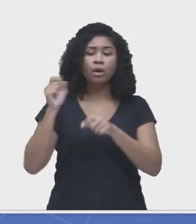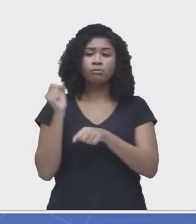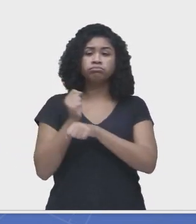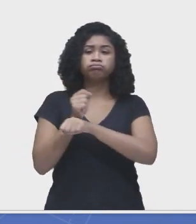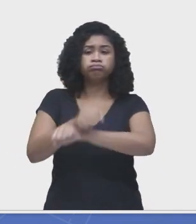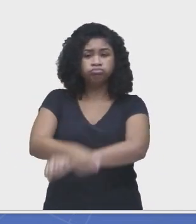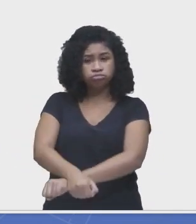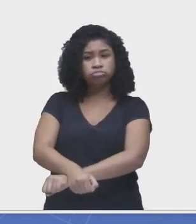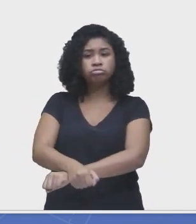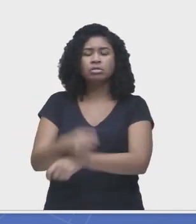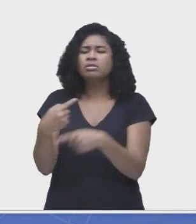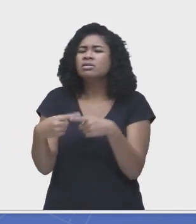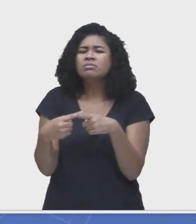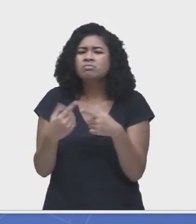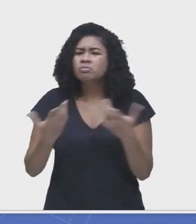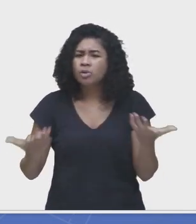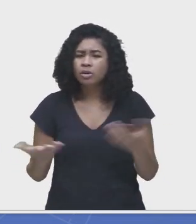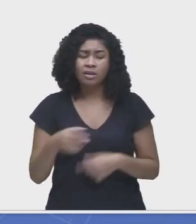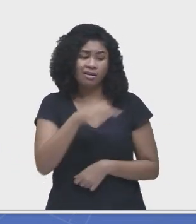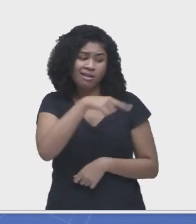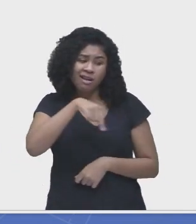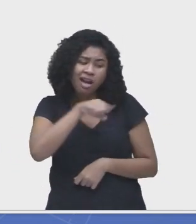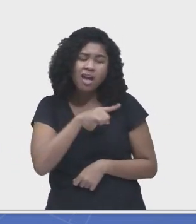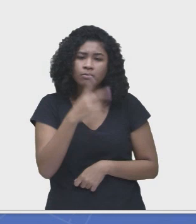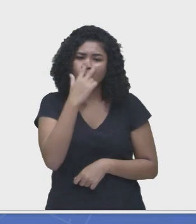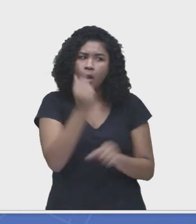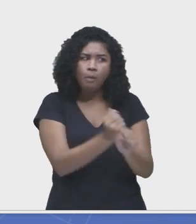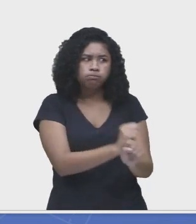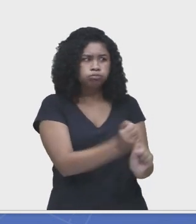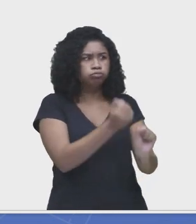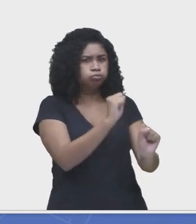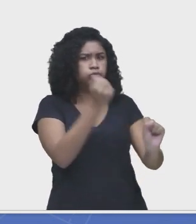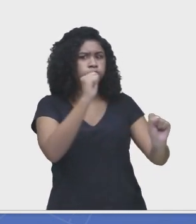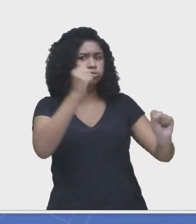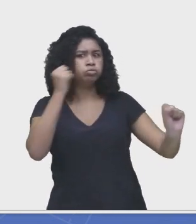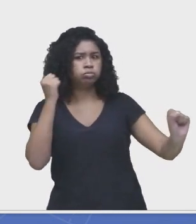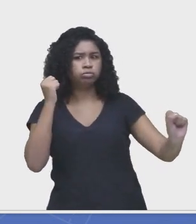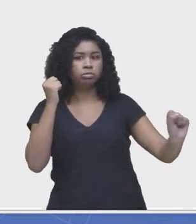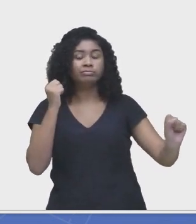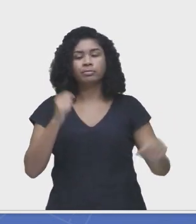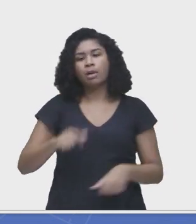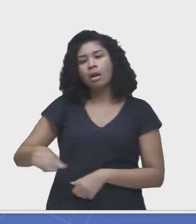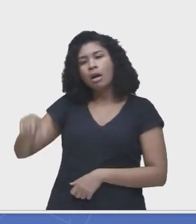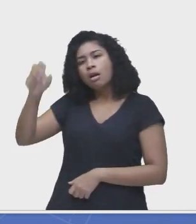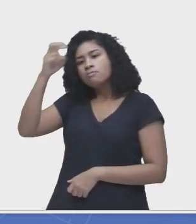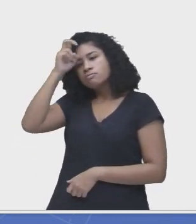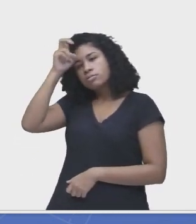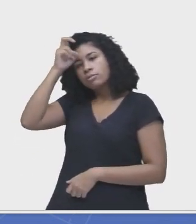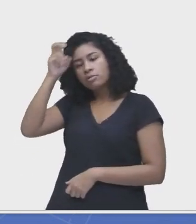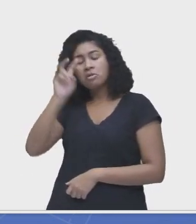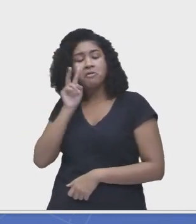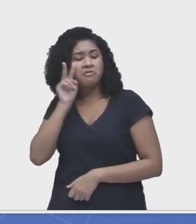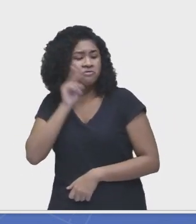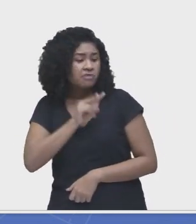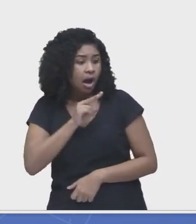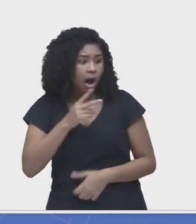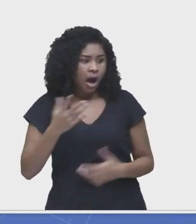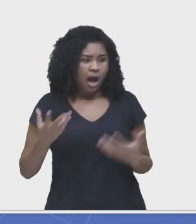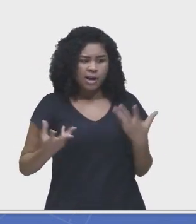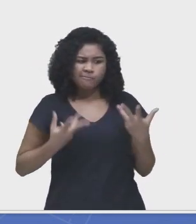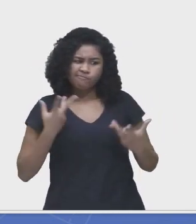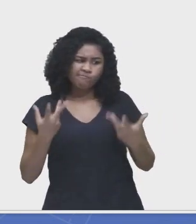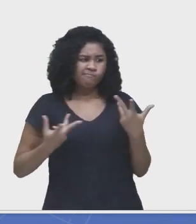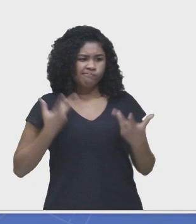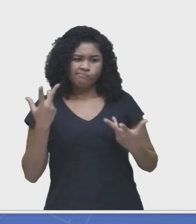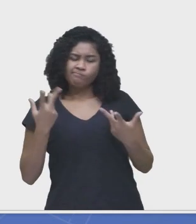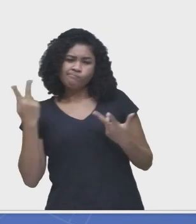muito e os egípcios o viram como uma ameaça. E aí nós vamos ter aquele contexto histórico de Moisés, né, que vai salvar o seu